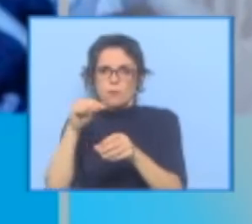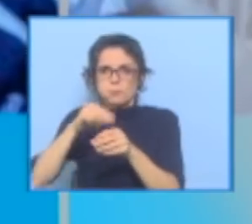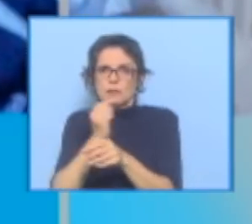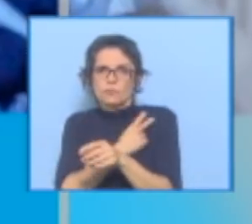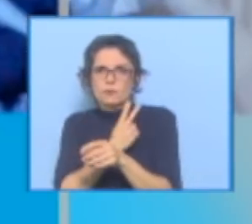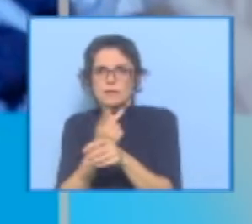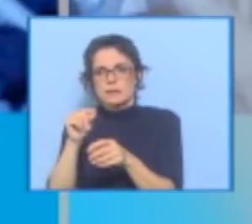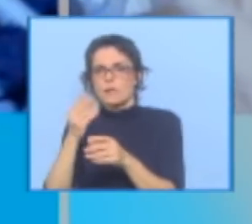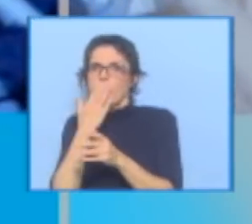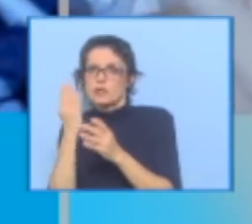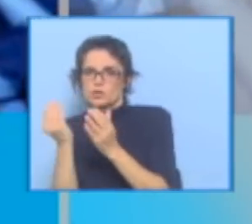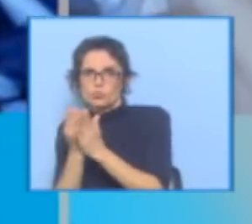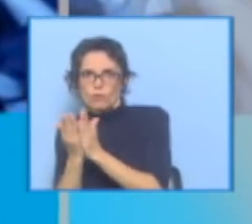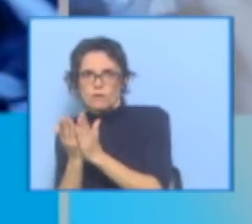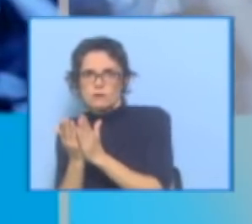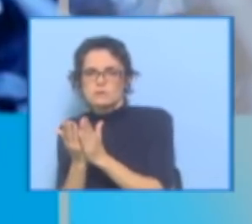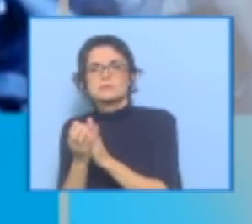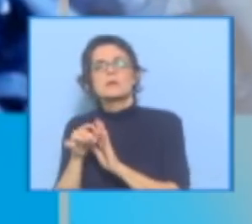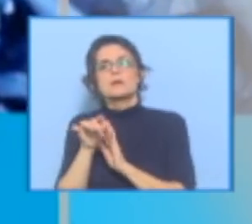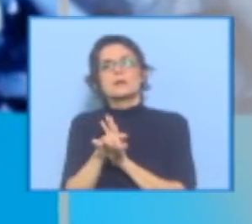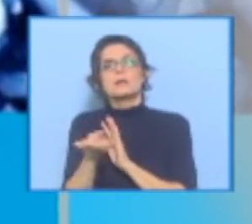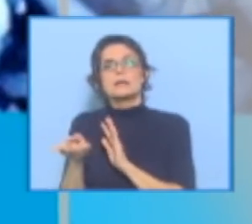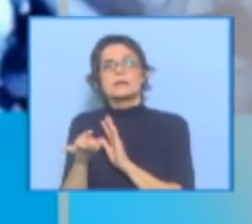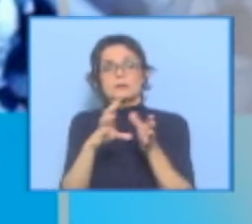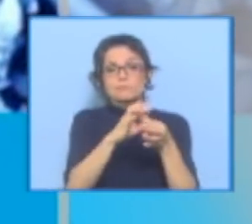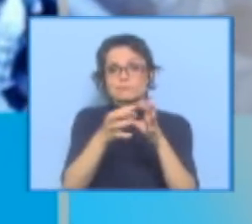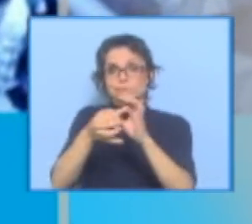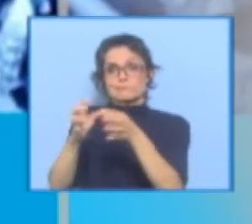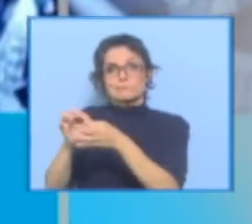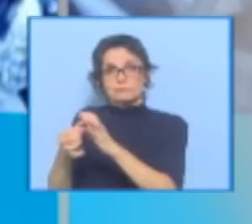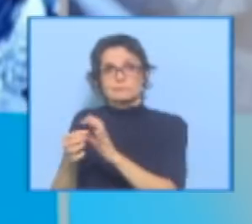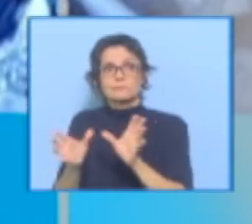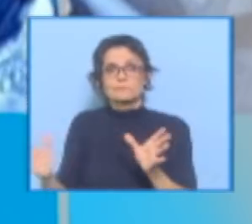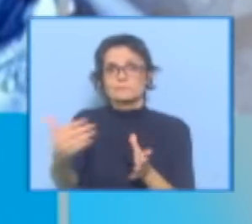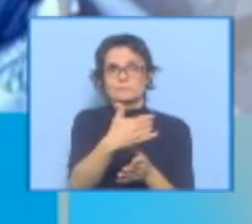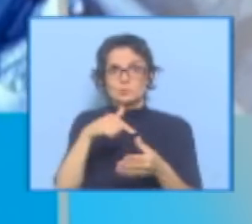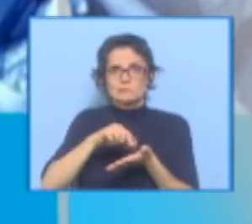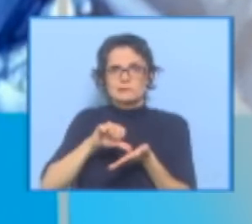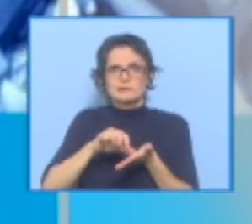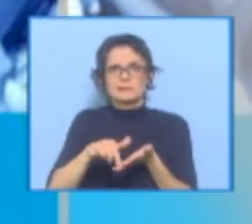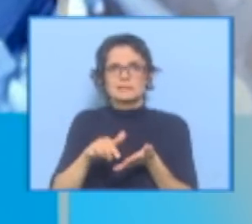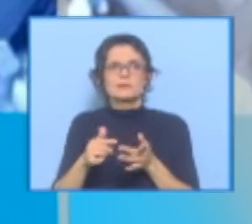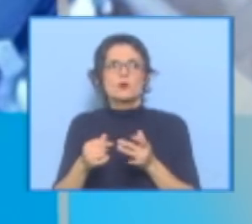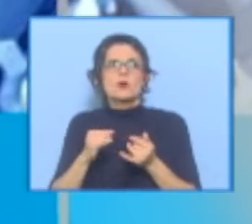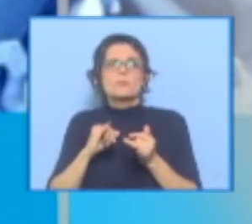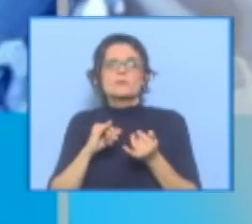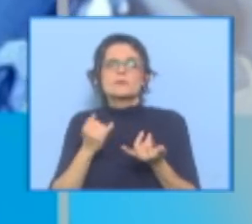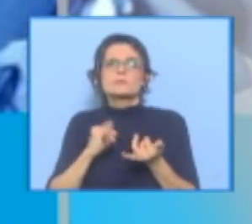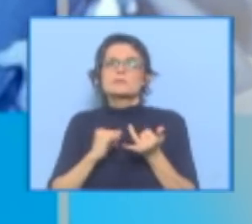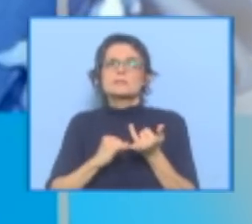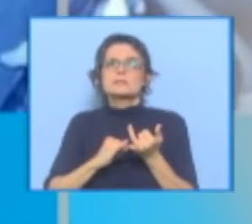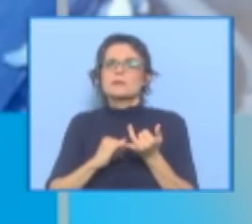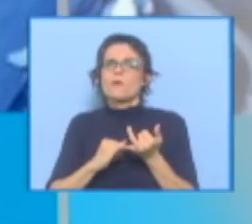papel tão reivindicativo de direitos dos estudantes como algumas associações têm. É mais até um papel